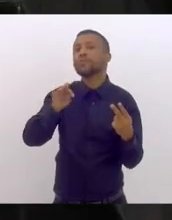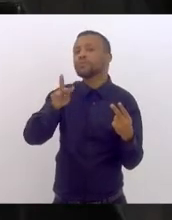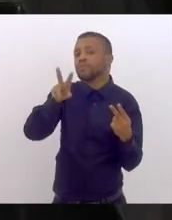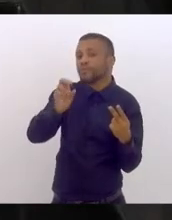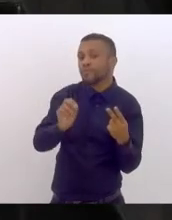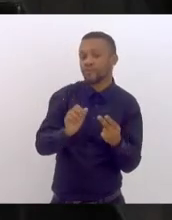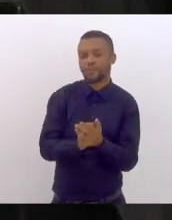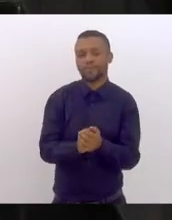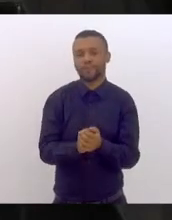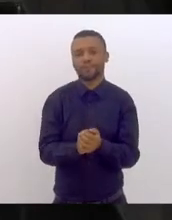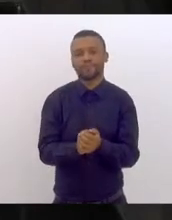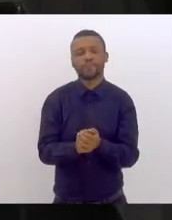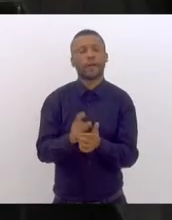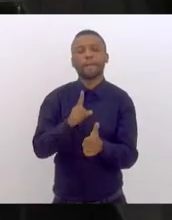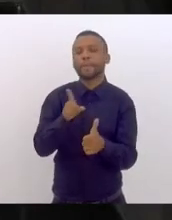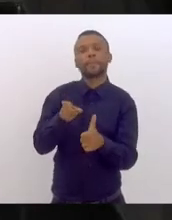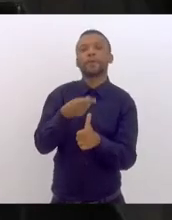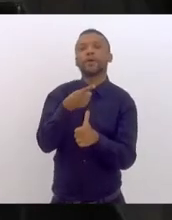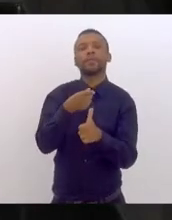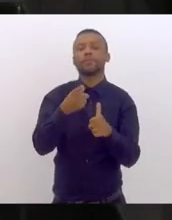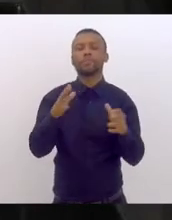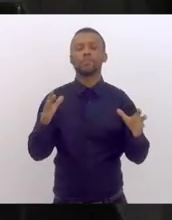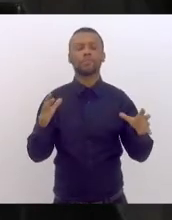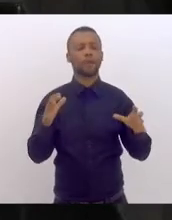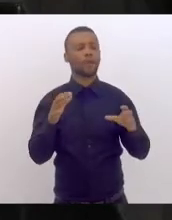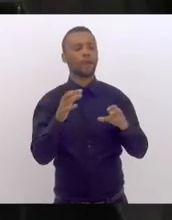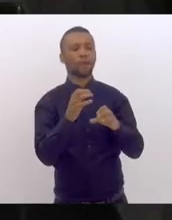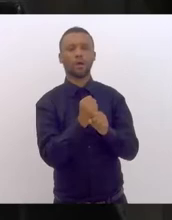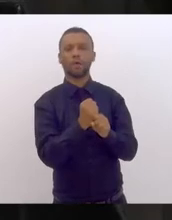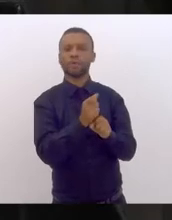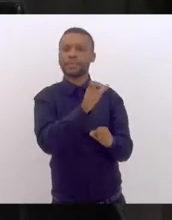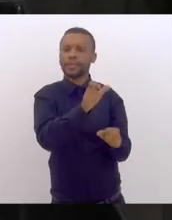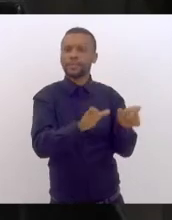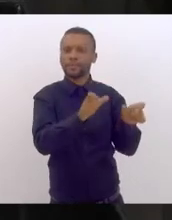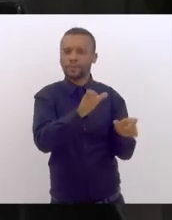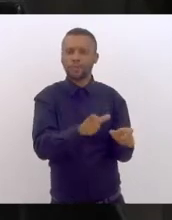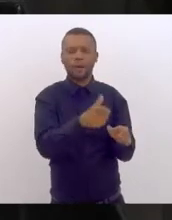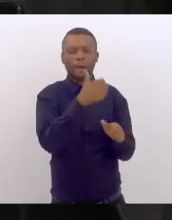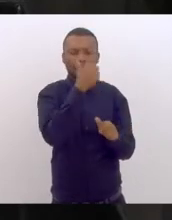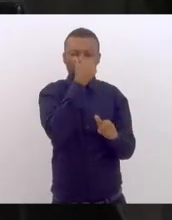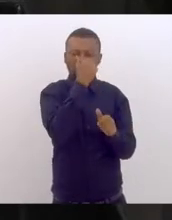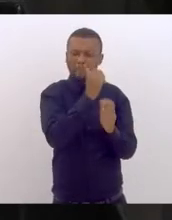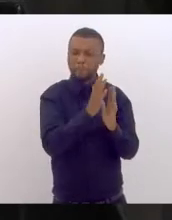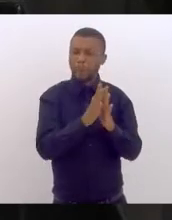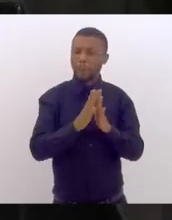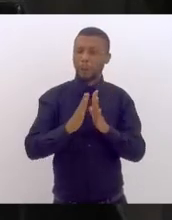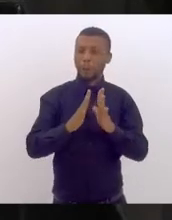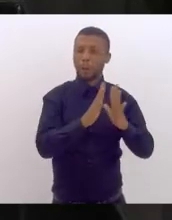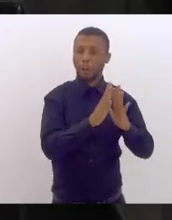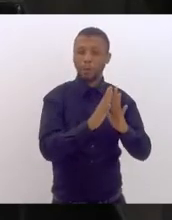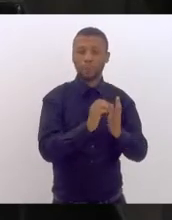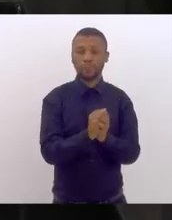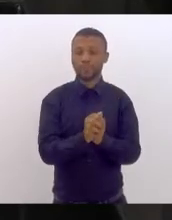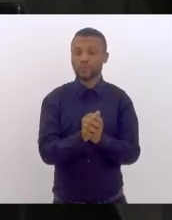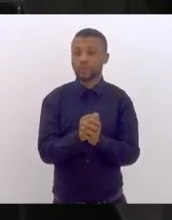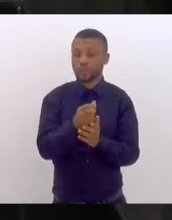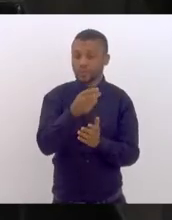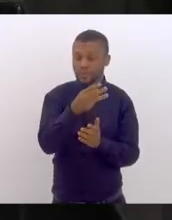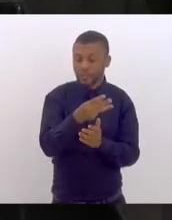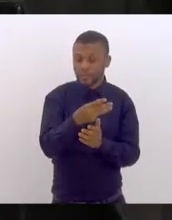concentração populacional pois os 22 municípios que compõem a região metropolitana